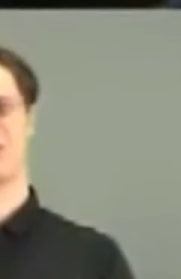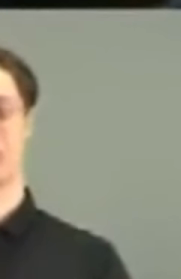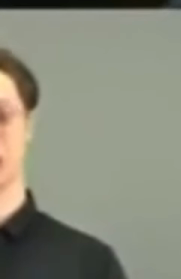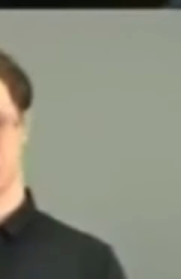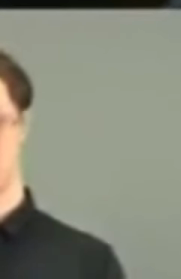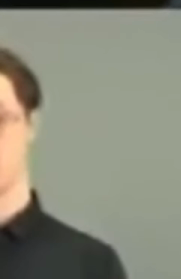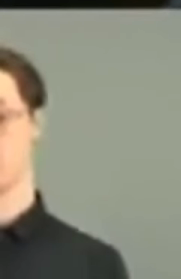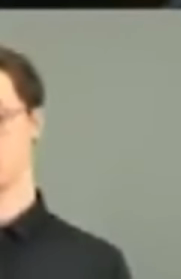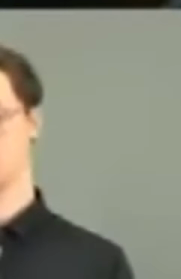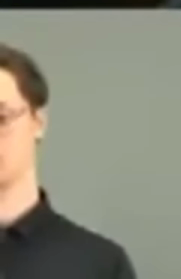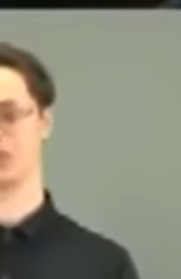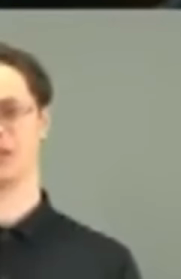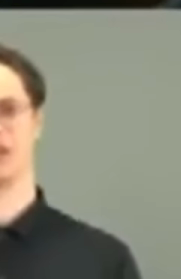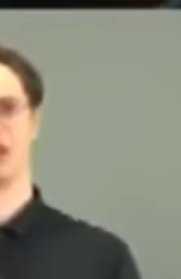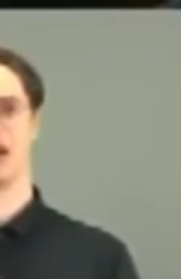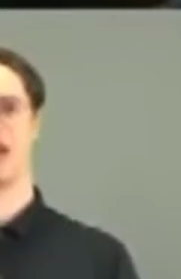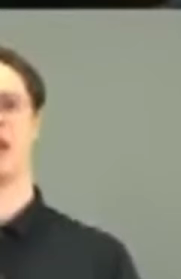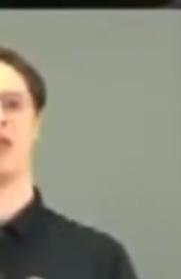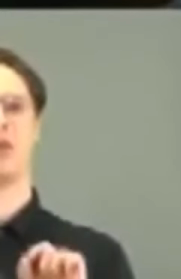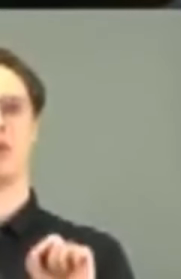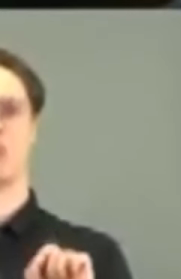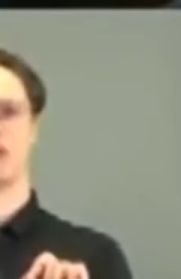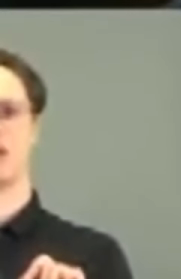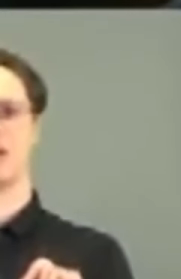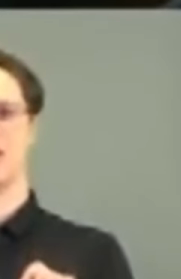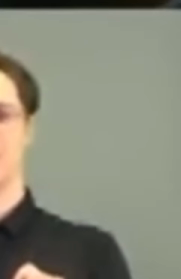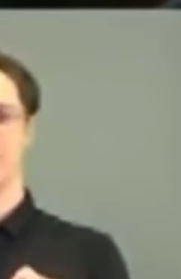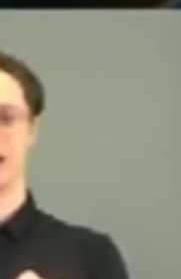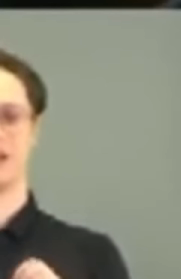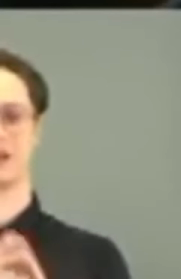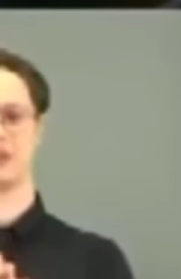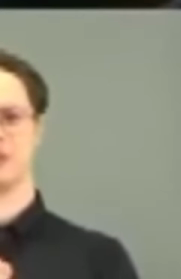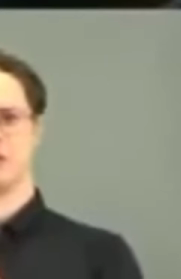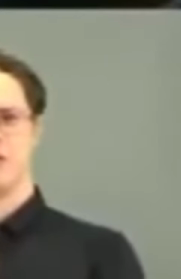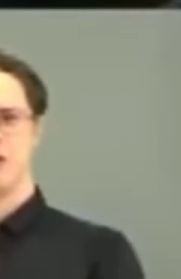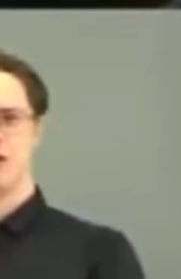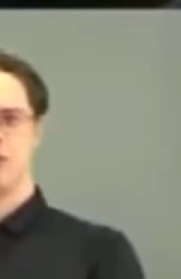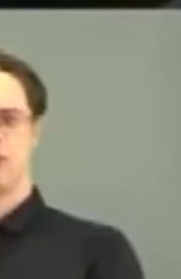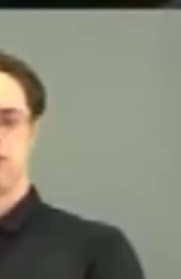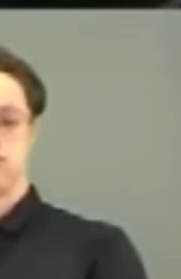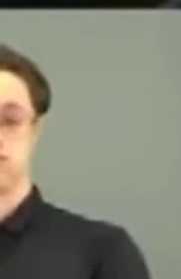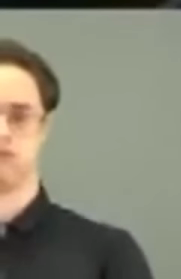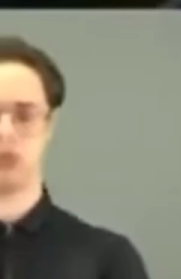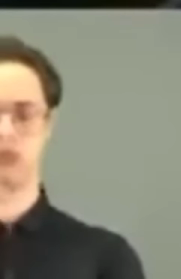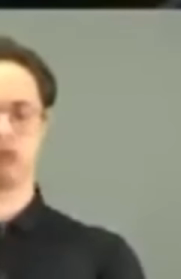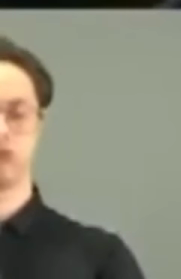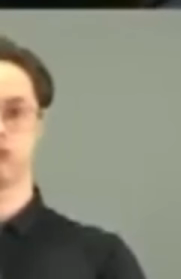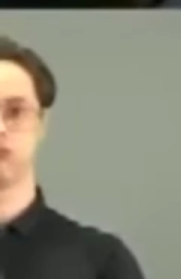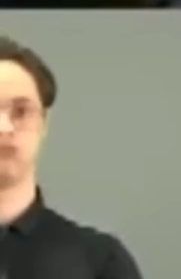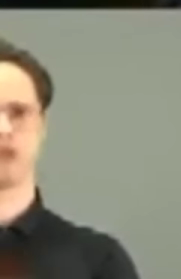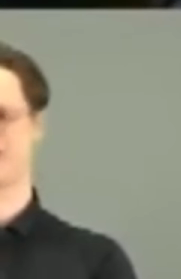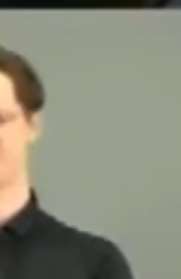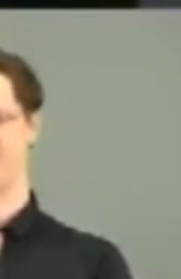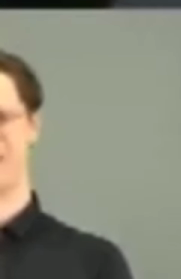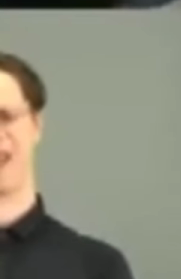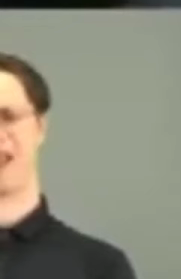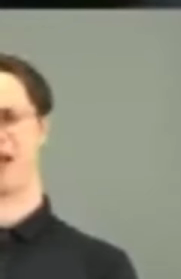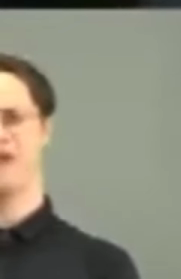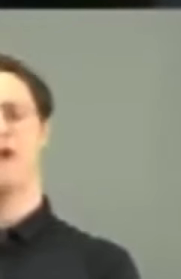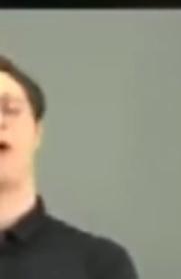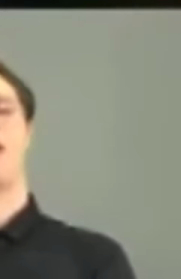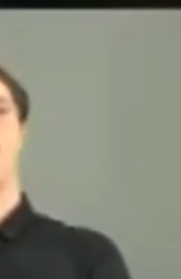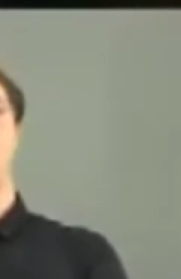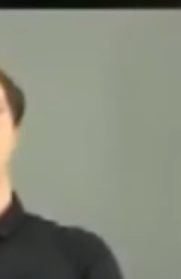8 empresários que apoiavam o ex-presidente Jair Bolsonaro. Depois que vazaram na internet conversas em que alguns